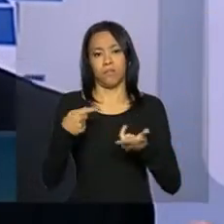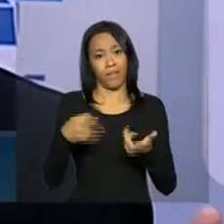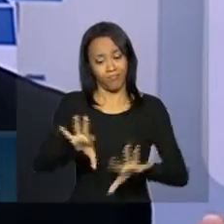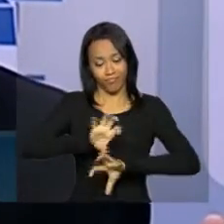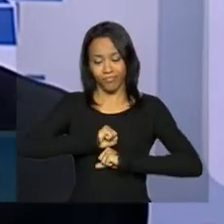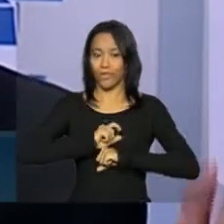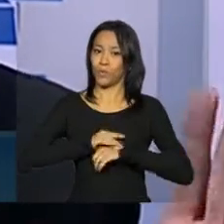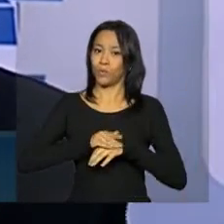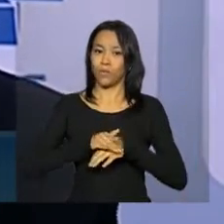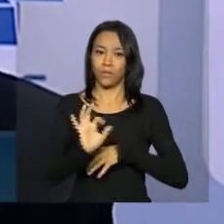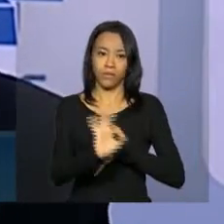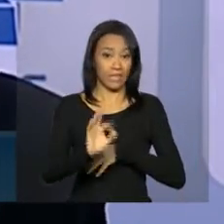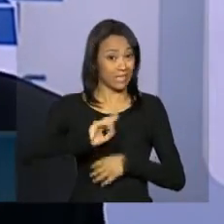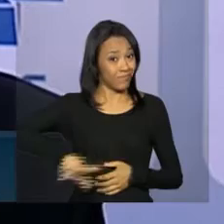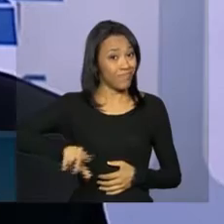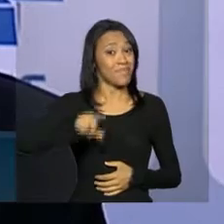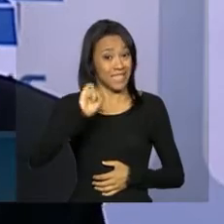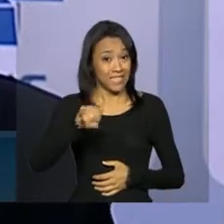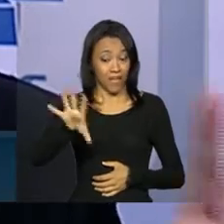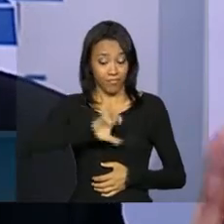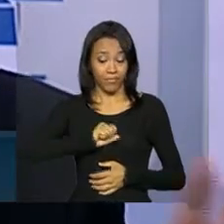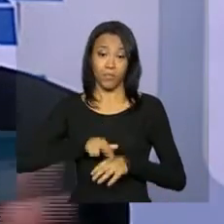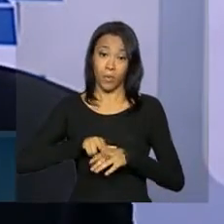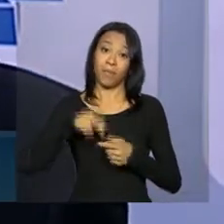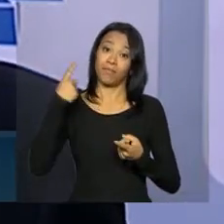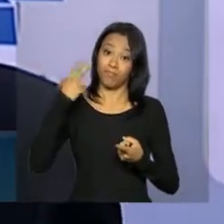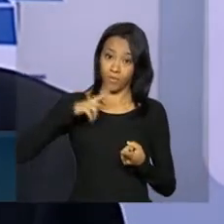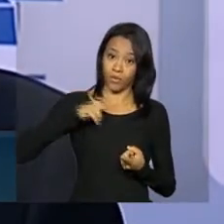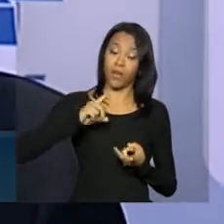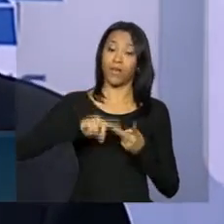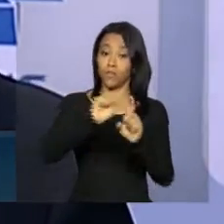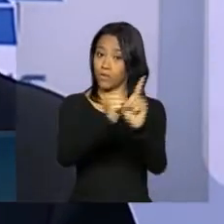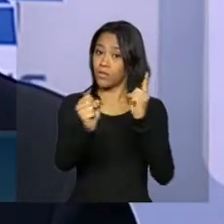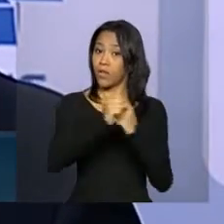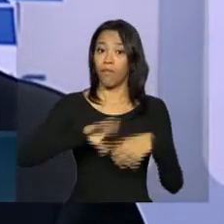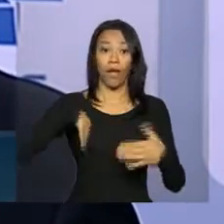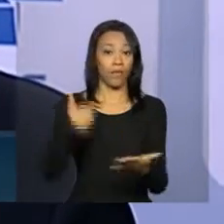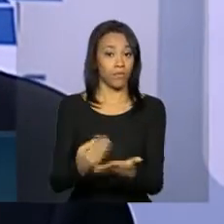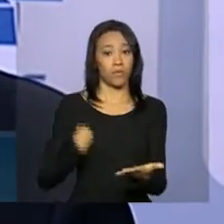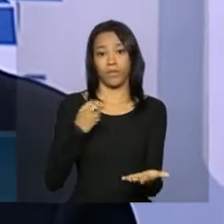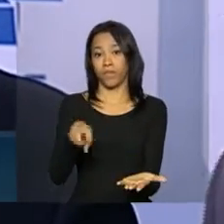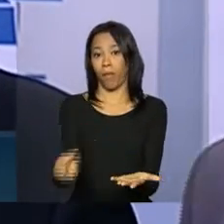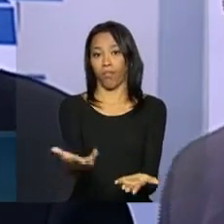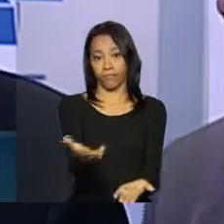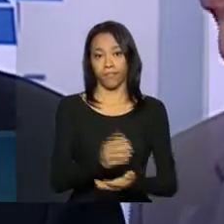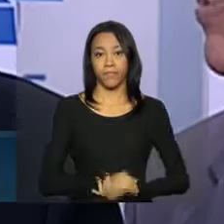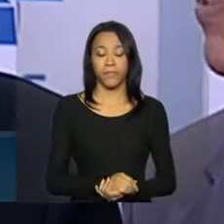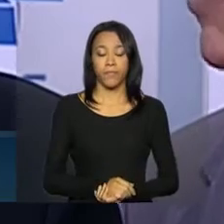se contaminar, porque senão você vai ter um problema pessoal e social para o resto da sua vida. Eu preciso tirar o ministro,